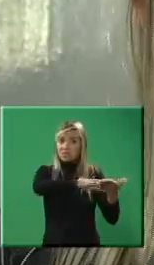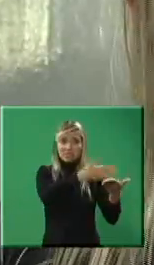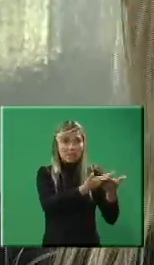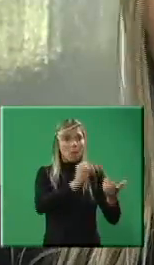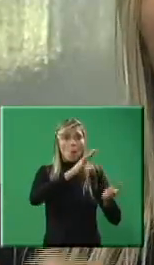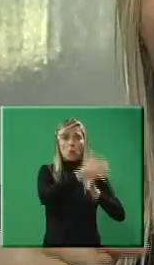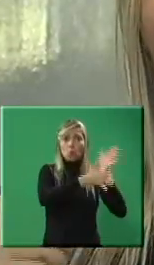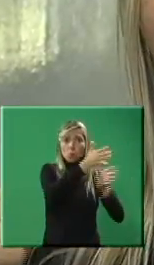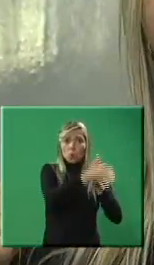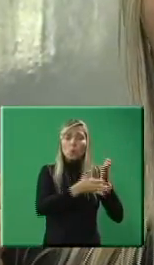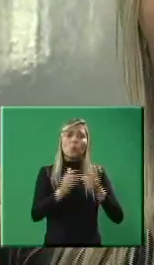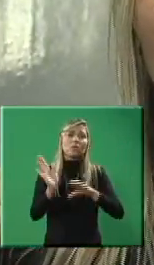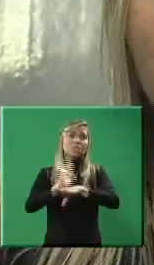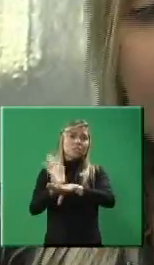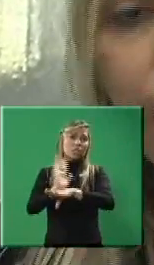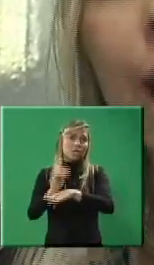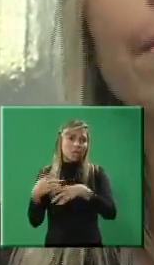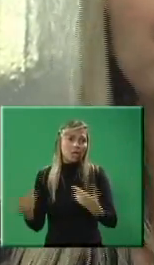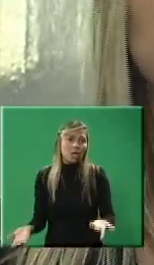ter,